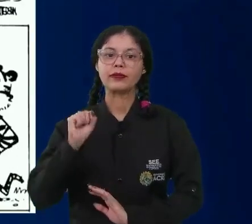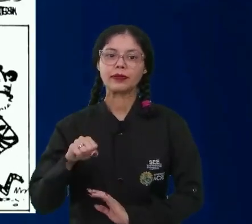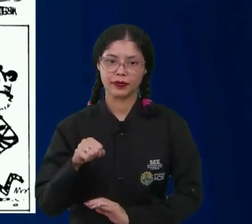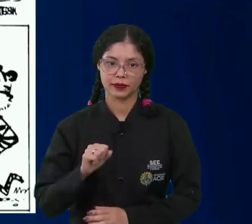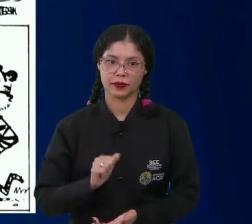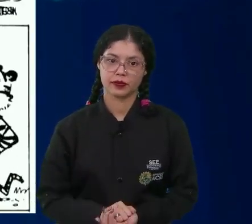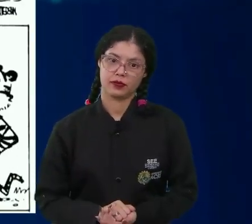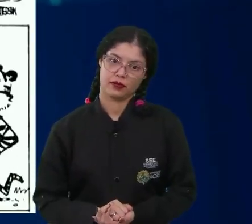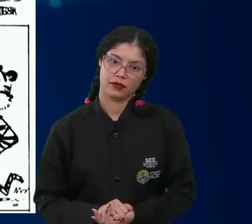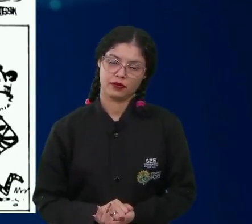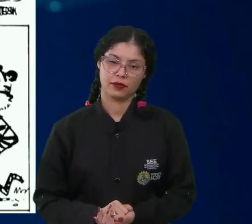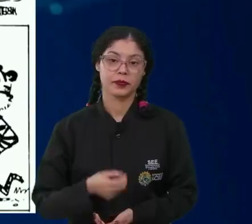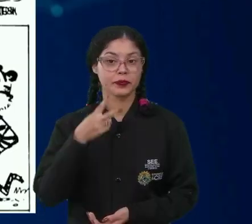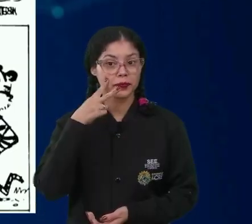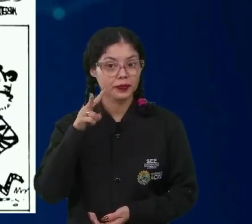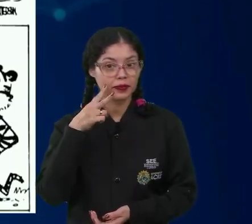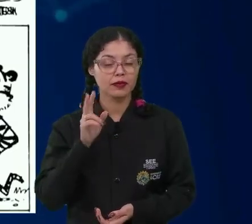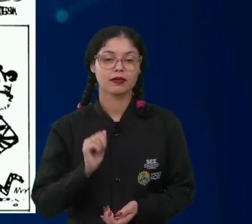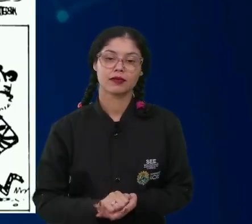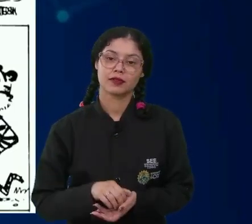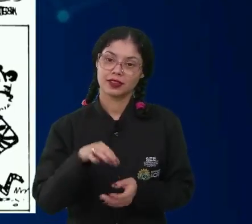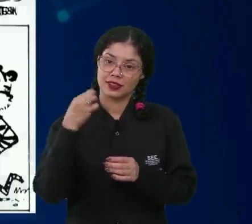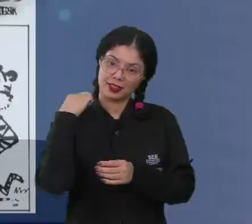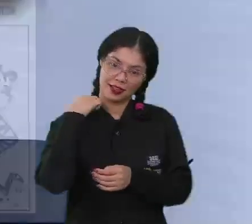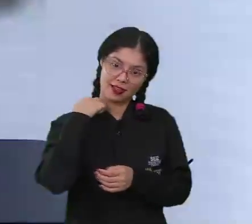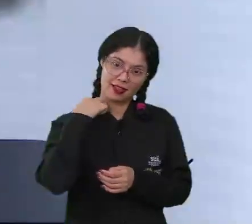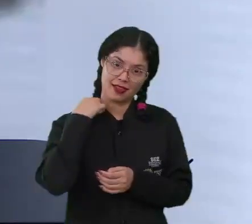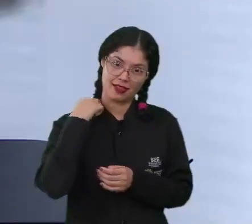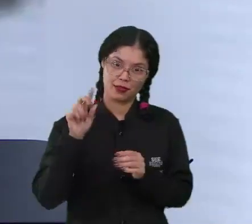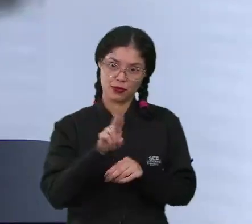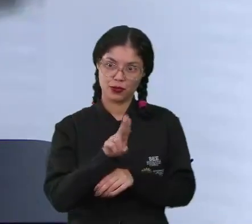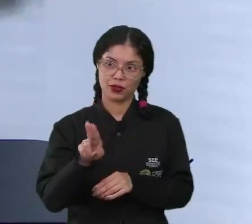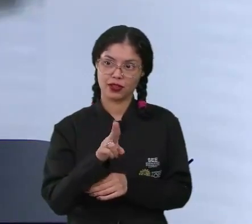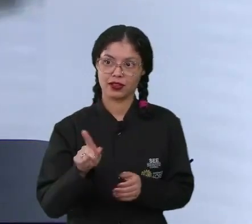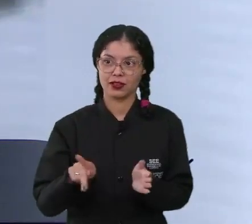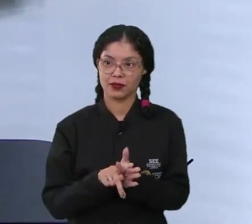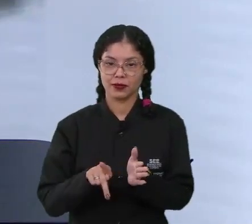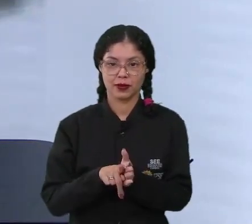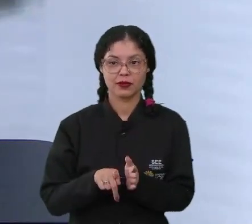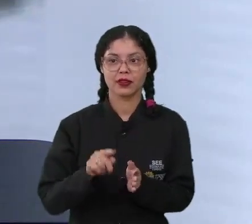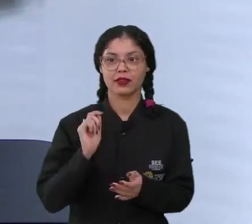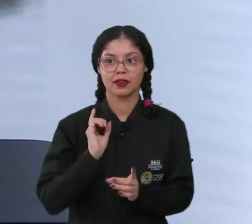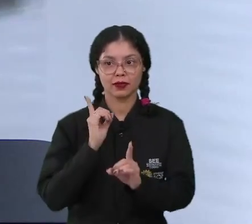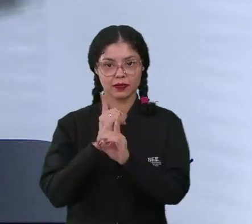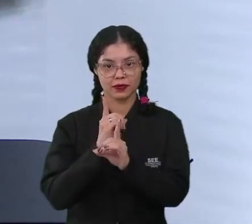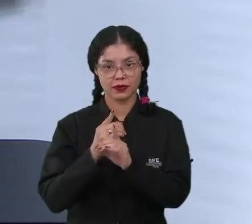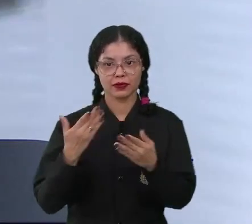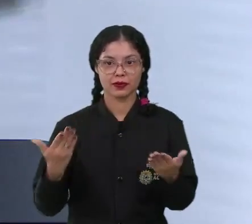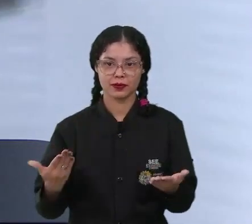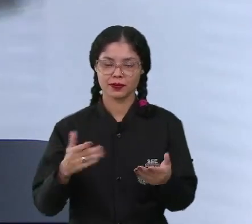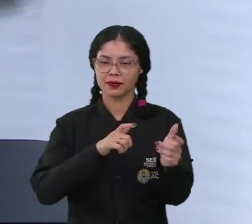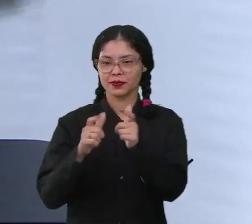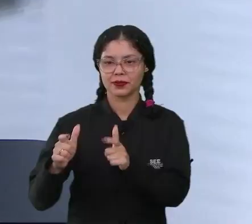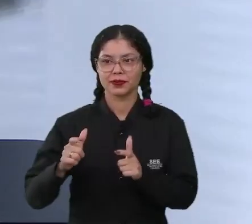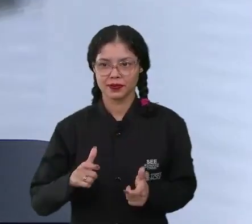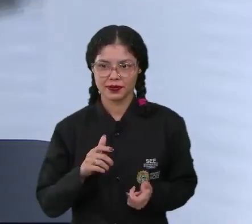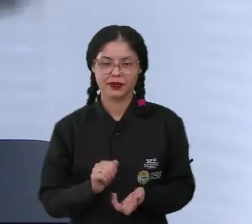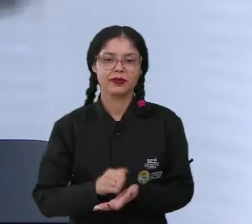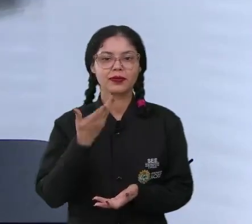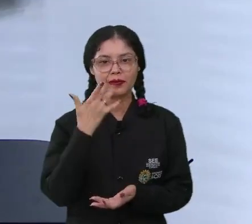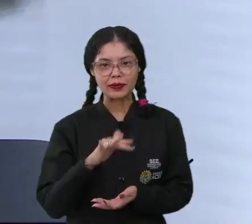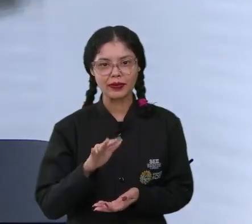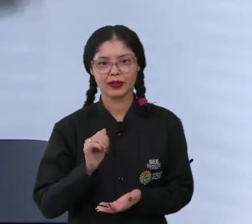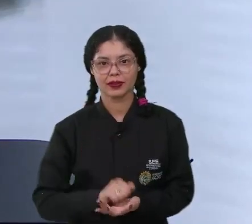correto, justamente porque ele observa a etiqueta da blusa justamente para identificar de onde a